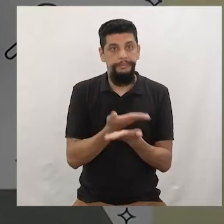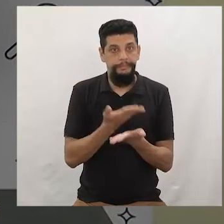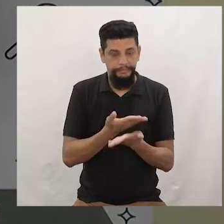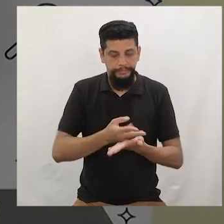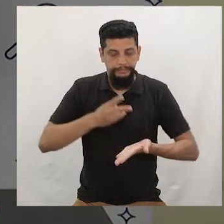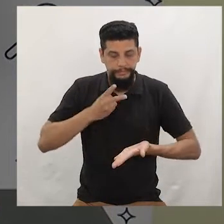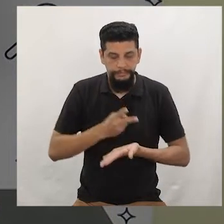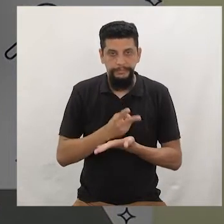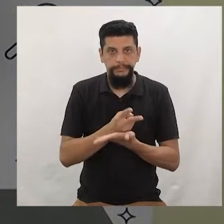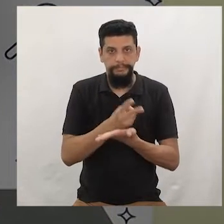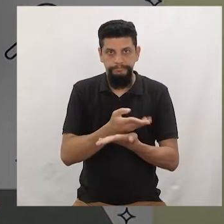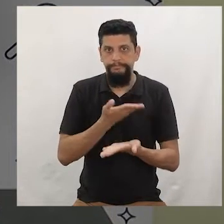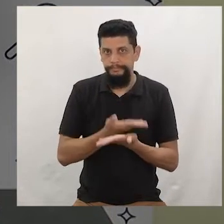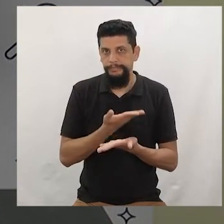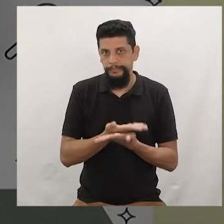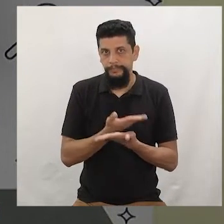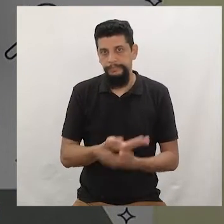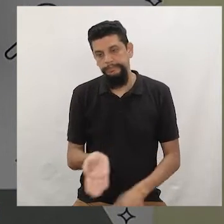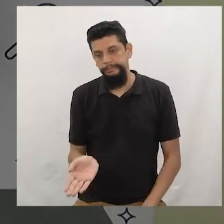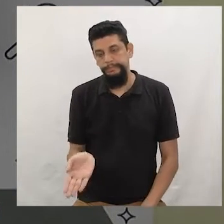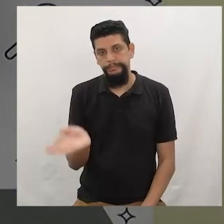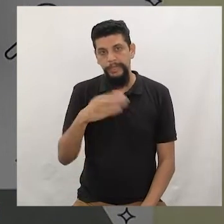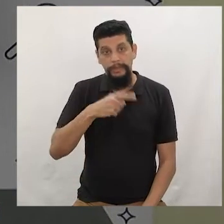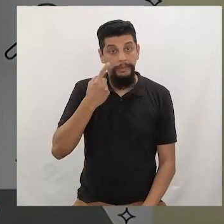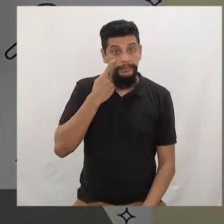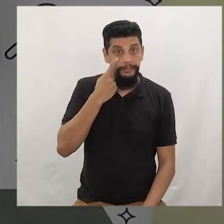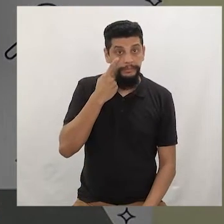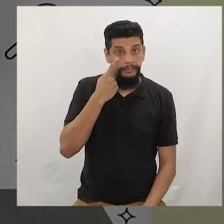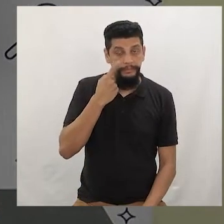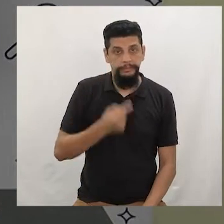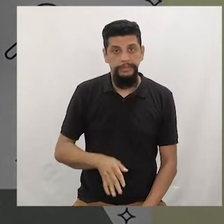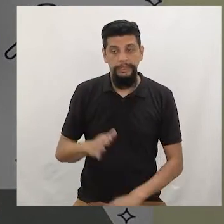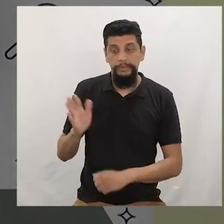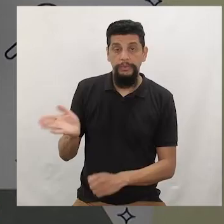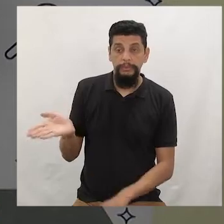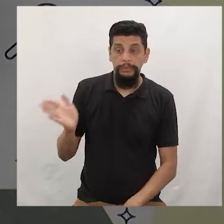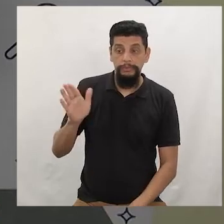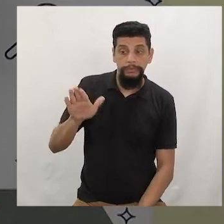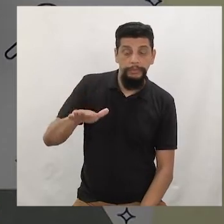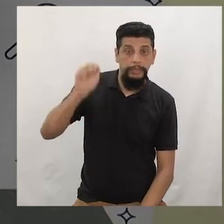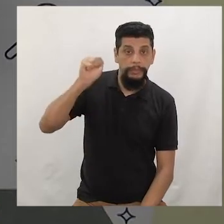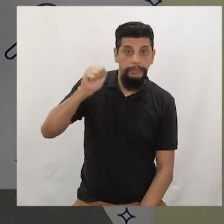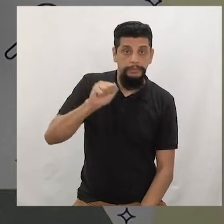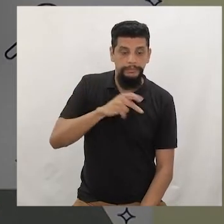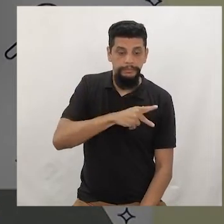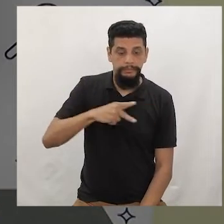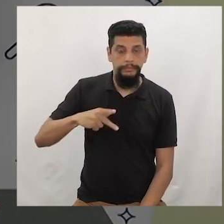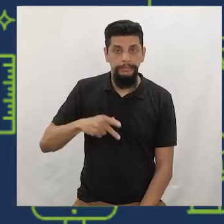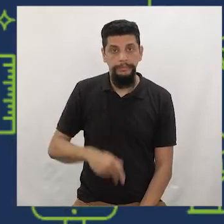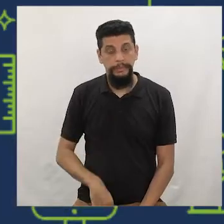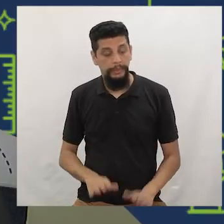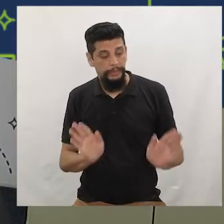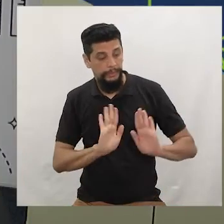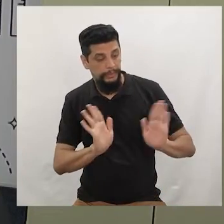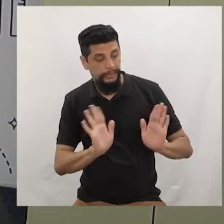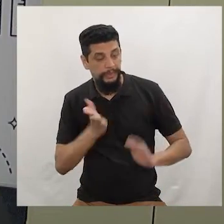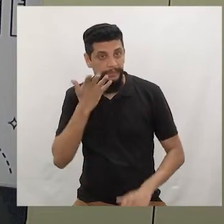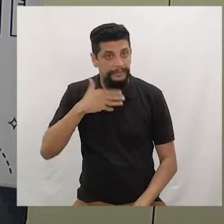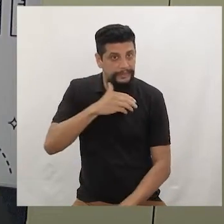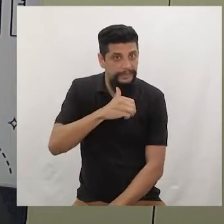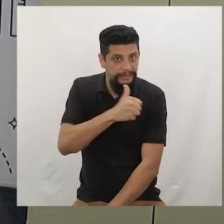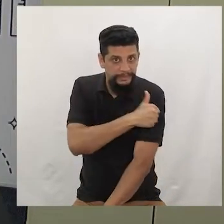aula e dar continuidade com a aula. Vamos ver lá? Vamos chamar a professora Elaine agora.